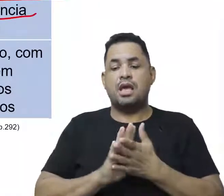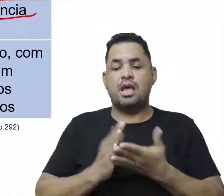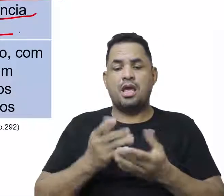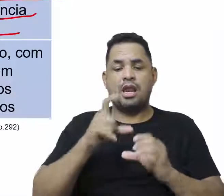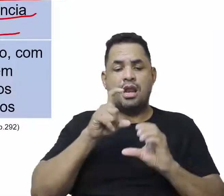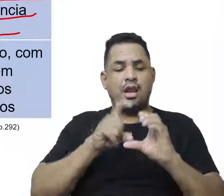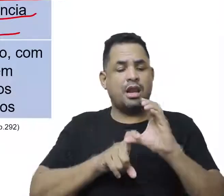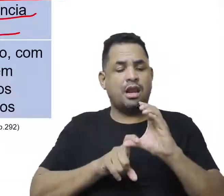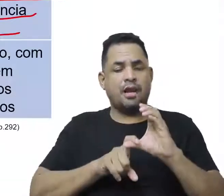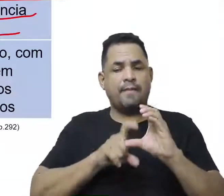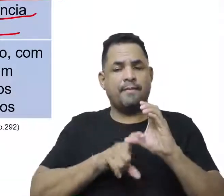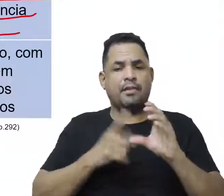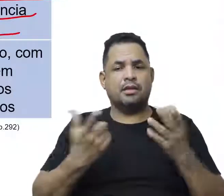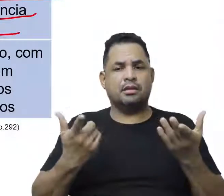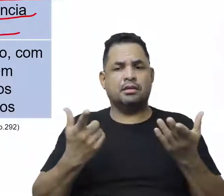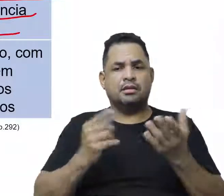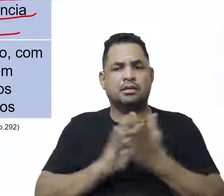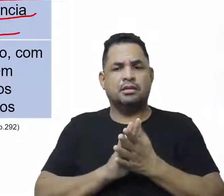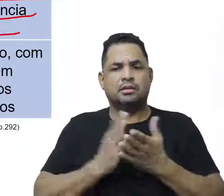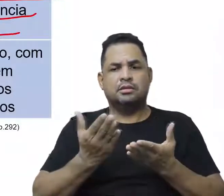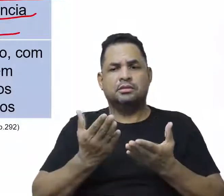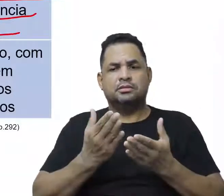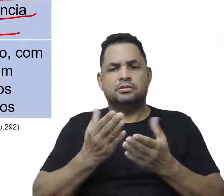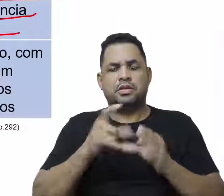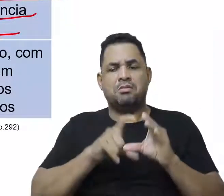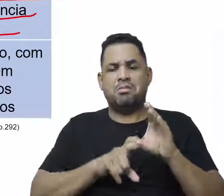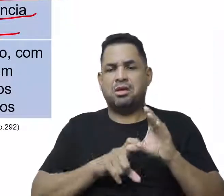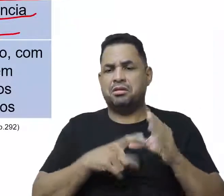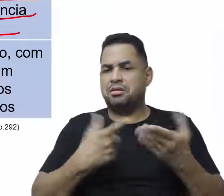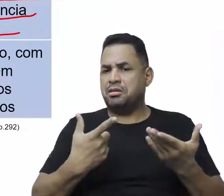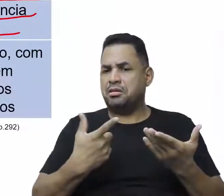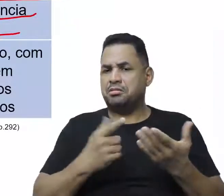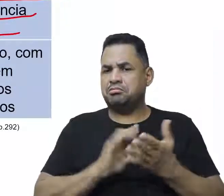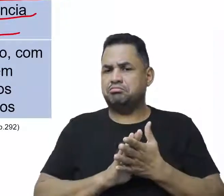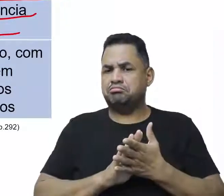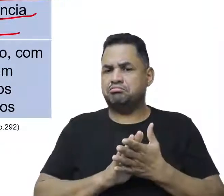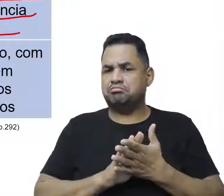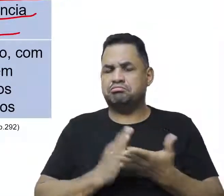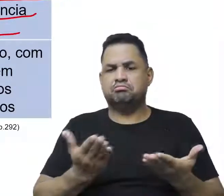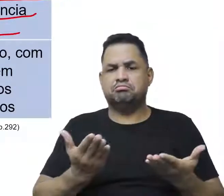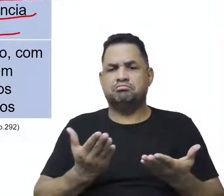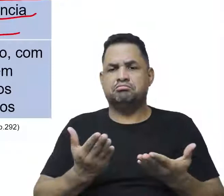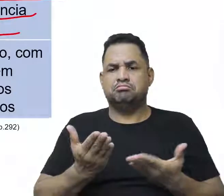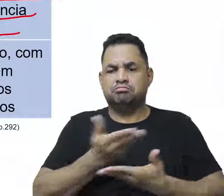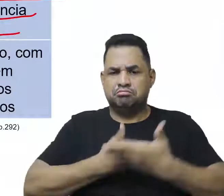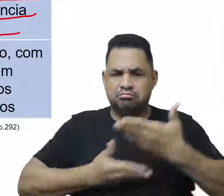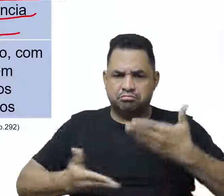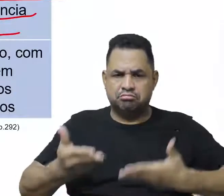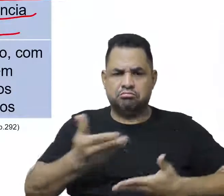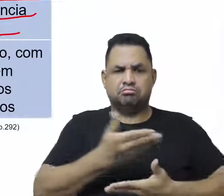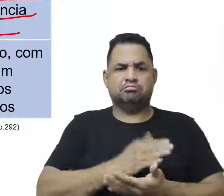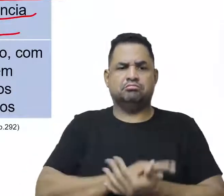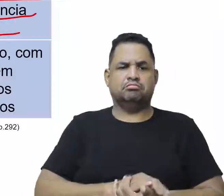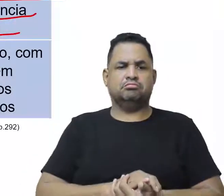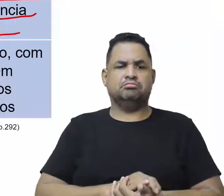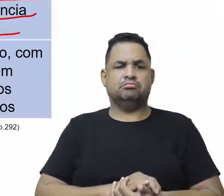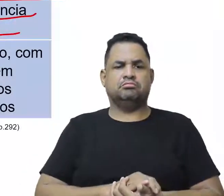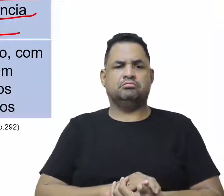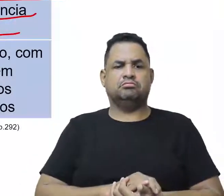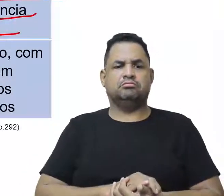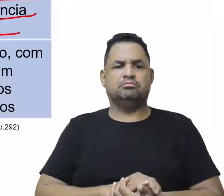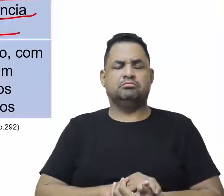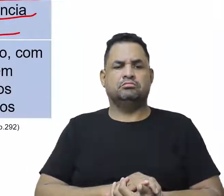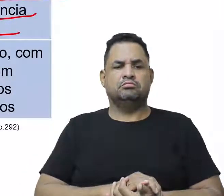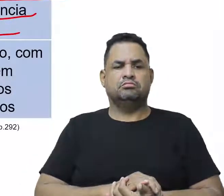dependência a multa um se complementa com outro há uma dependência muda muda né E aí aqui